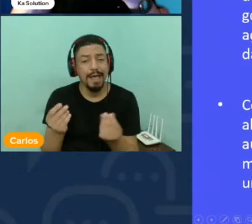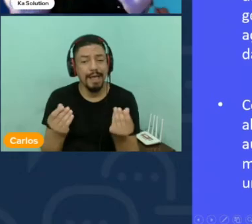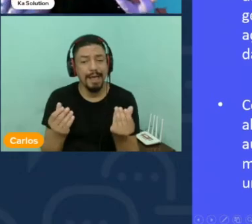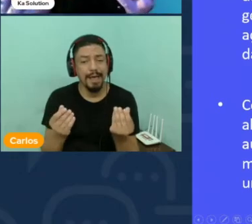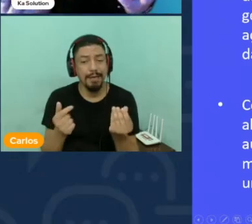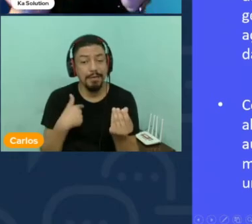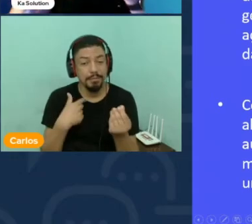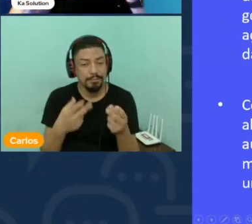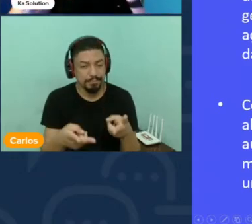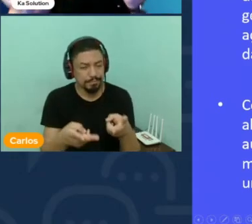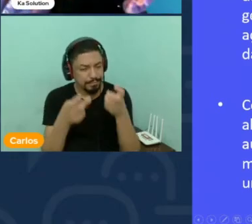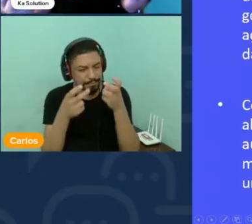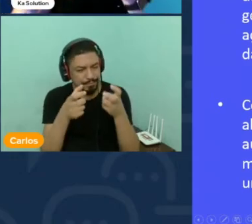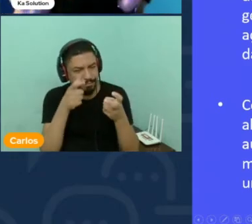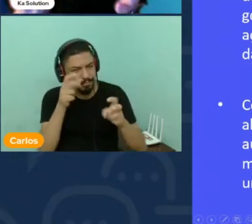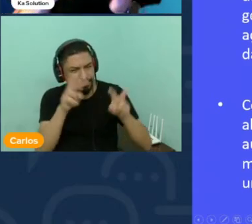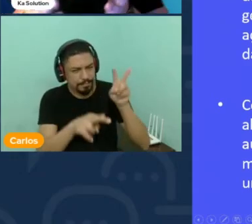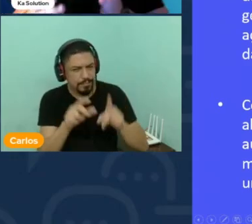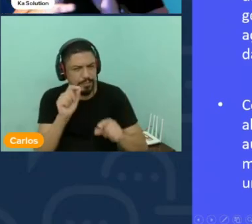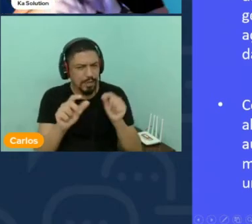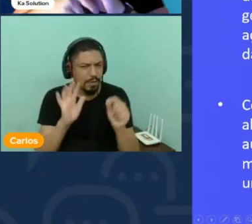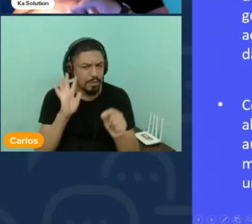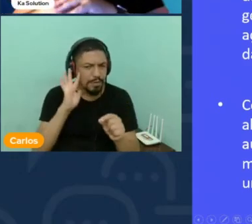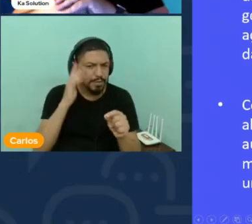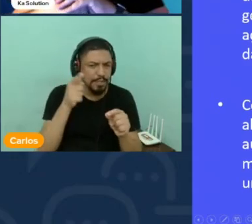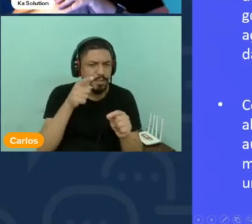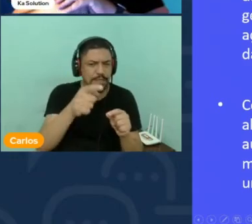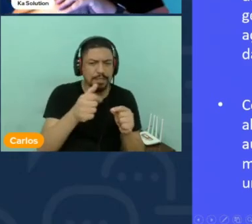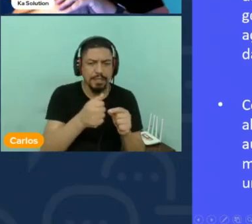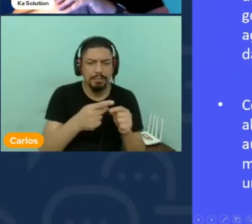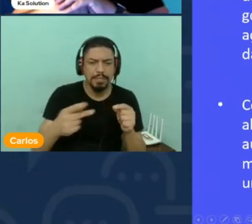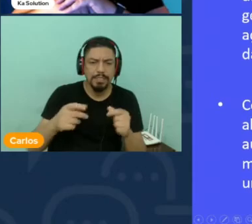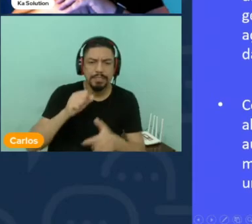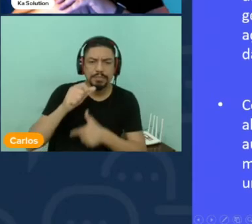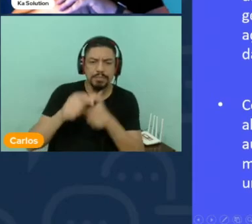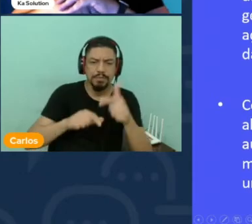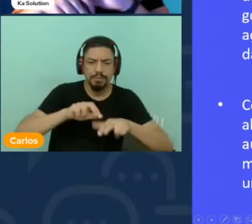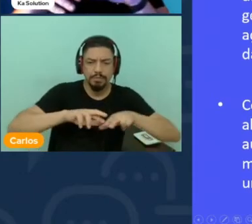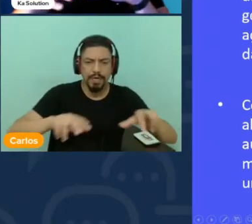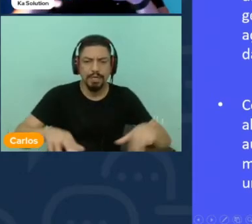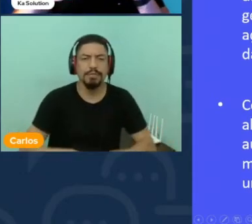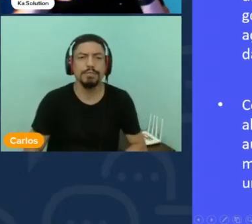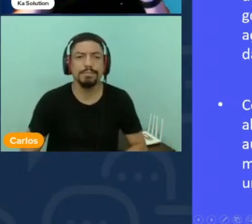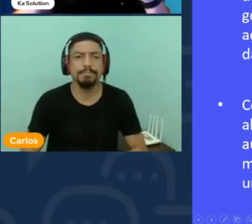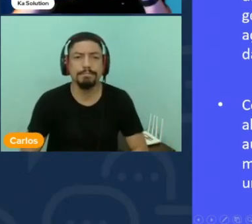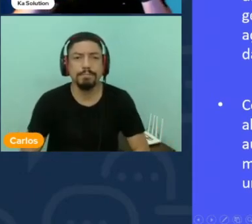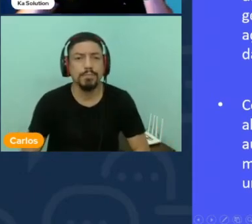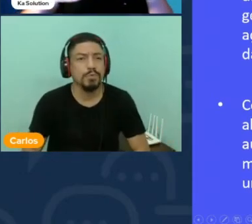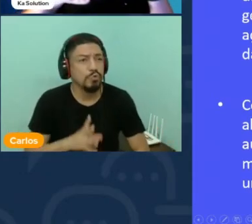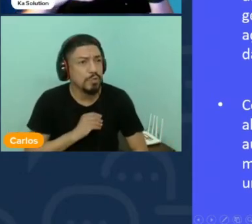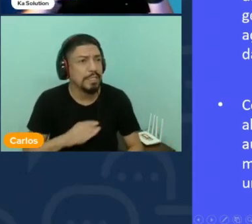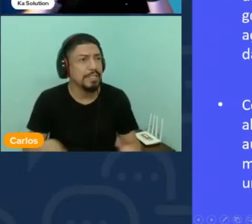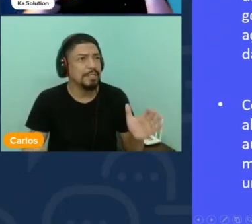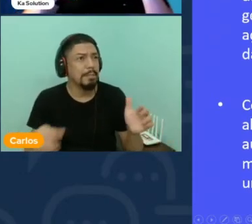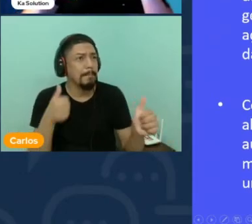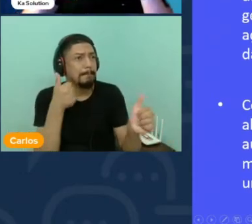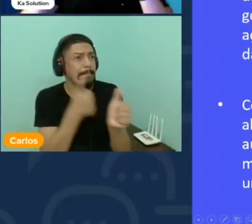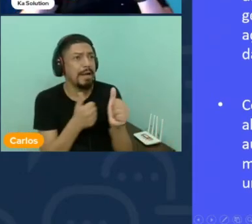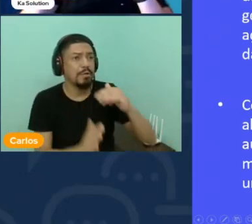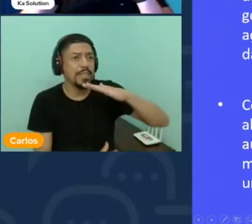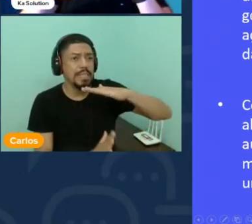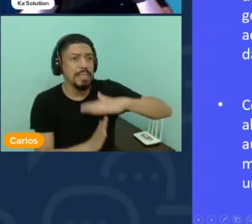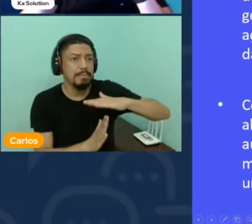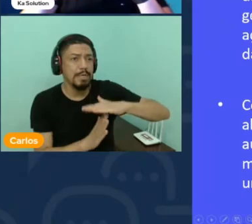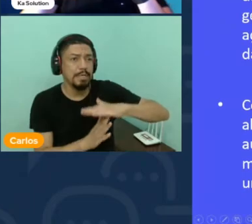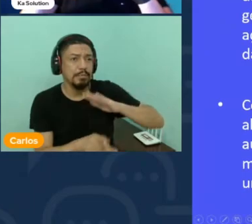eu enxergue o que está acontecendo ali com os meus serviços. Opa, está chegando próximo do limite aqui dos